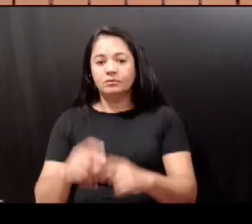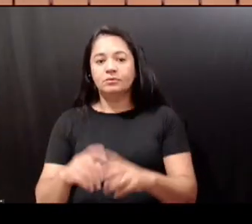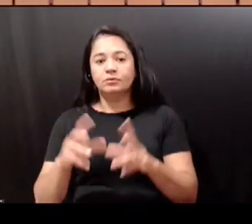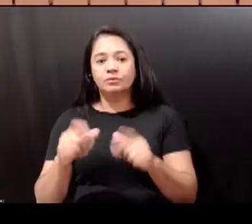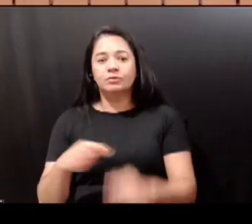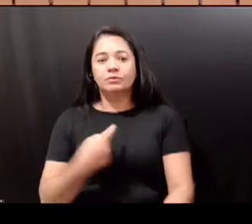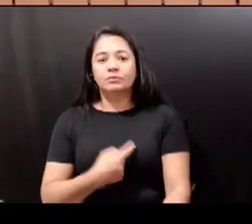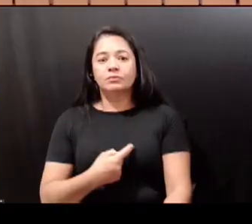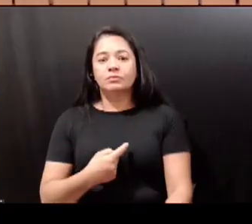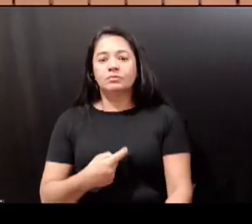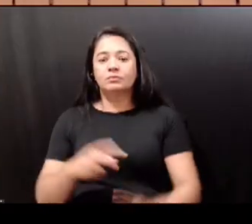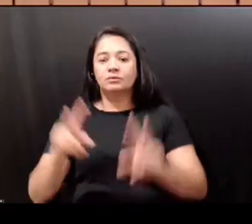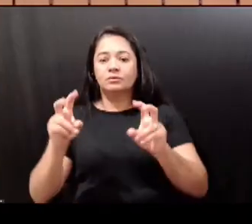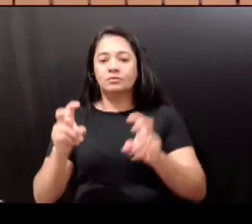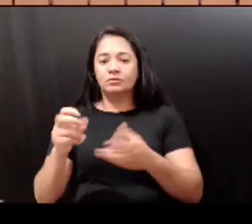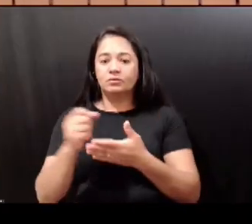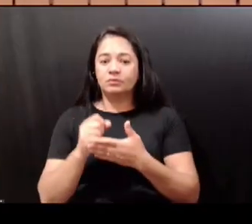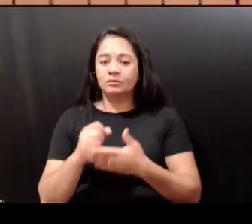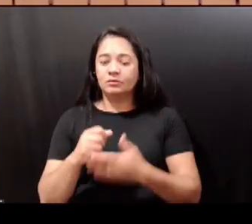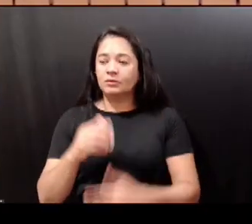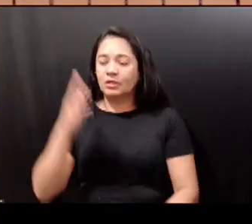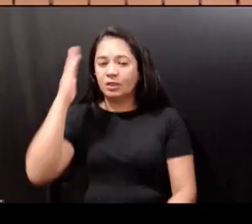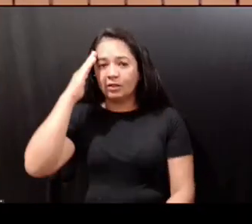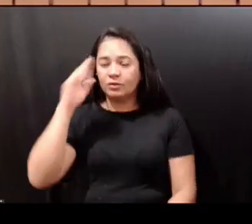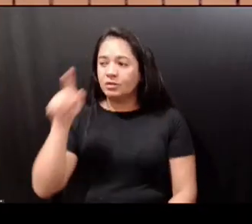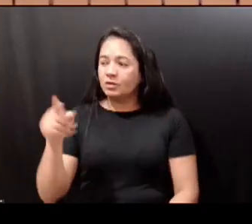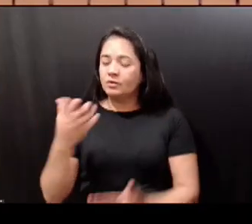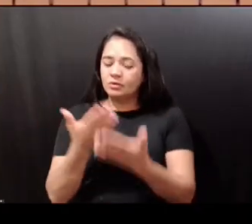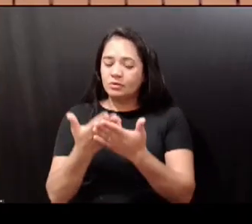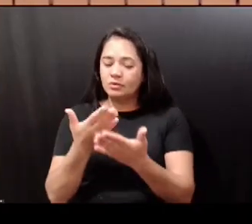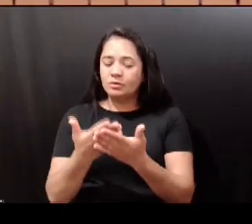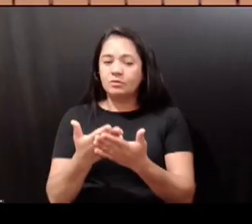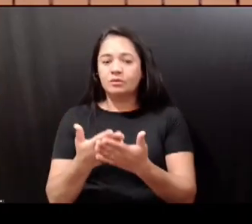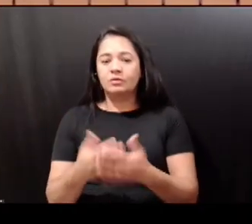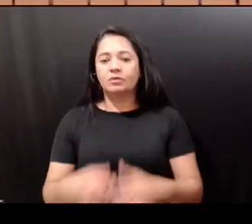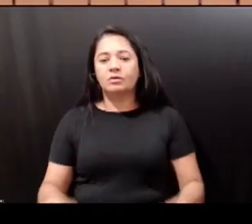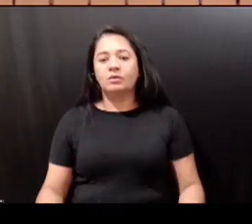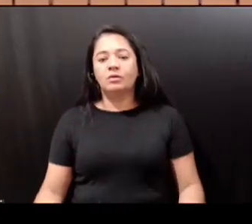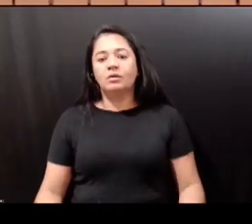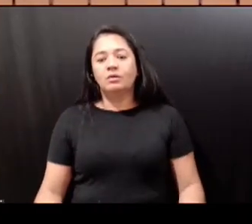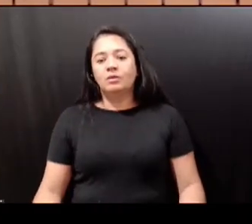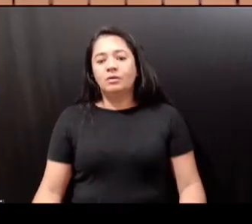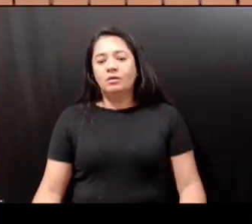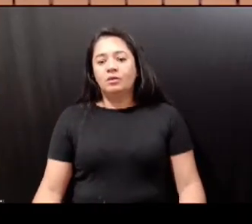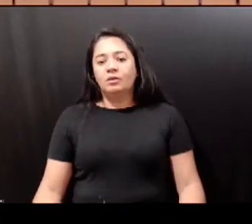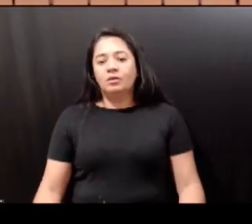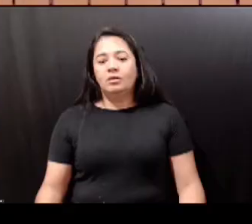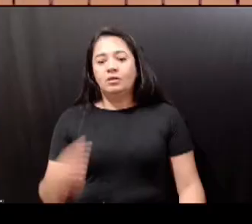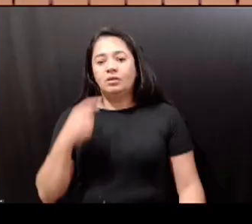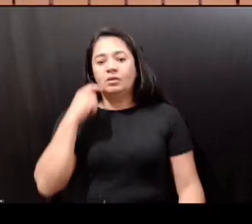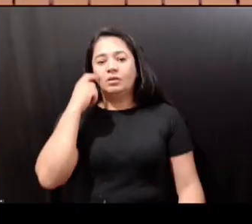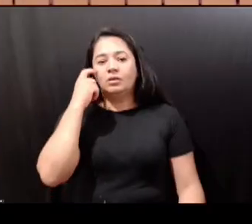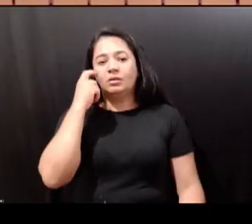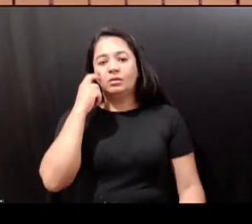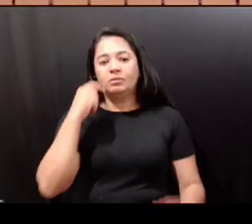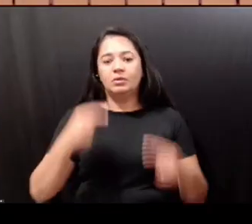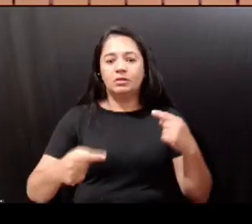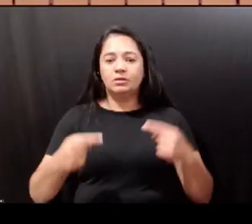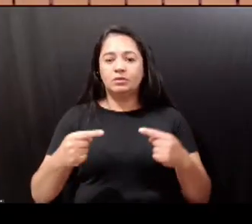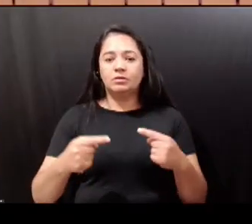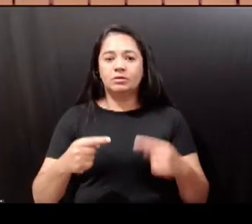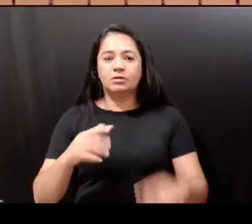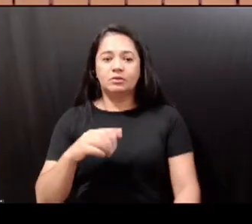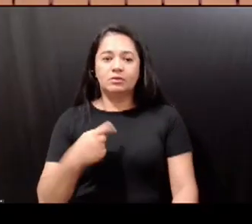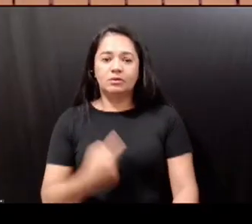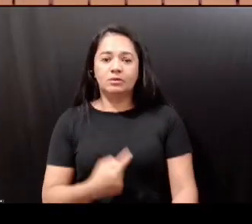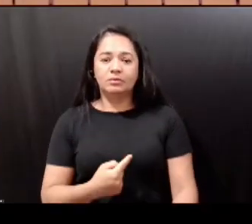eu sei que o senhor estuda o tema, o senhor traz ele aqui como presidente dessa comissão, traz ele aqui para ser discutido e, de repente, a gente tentar